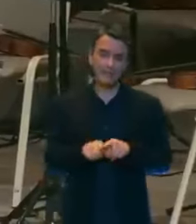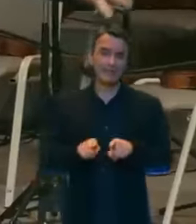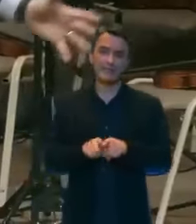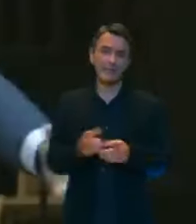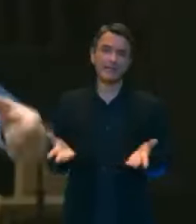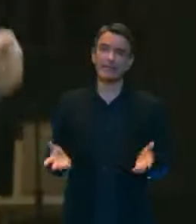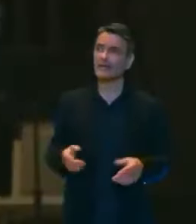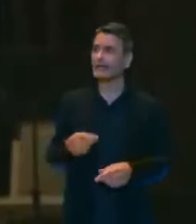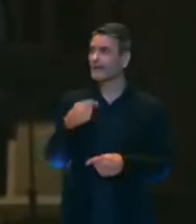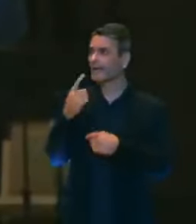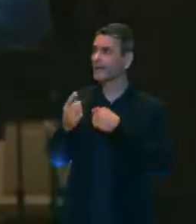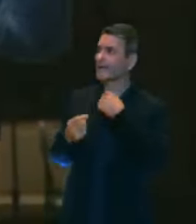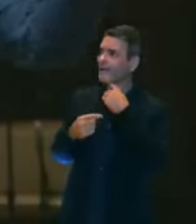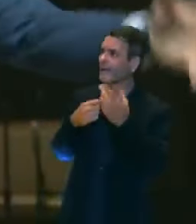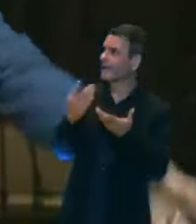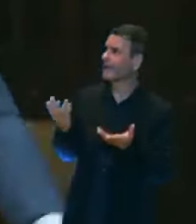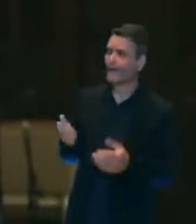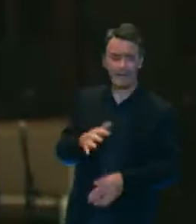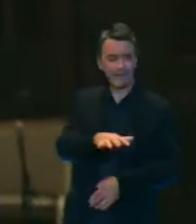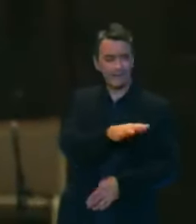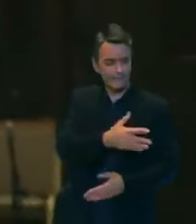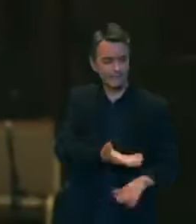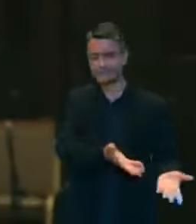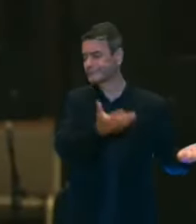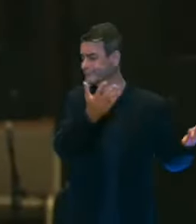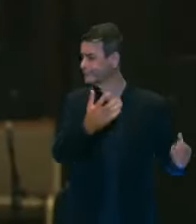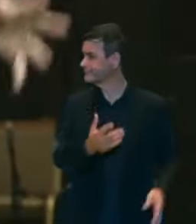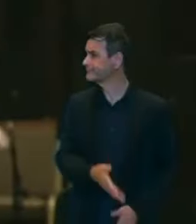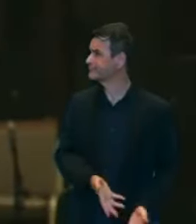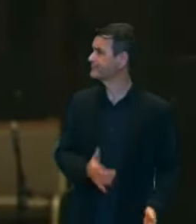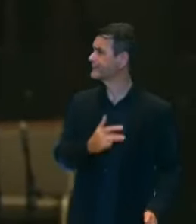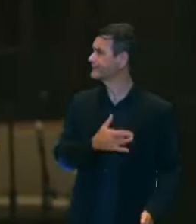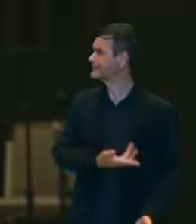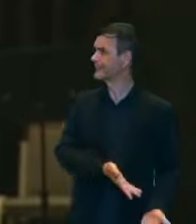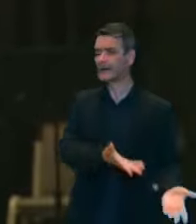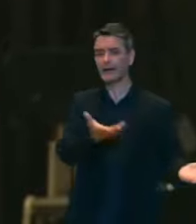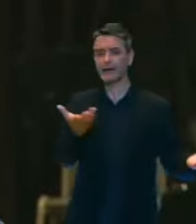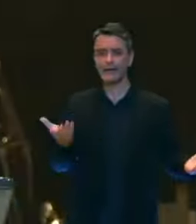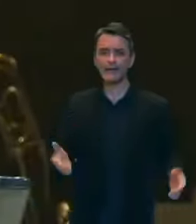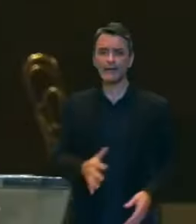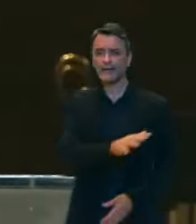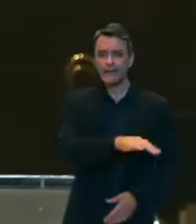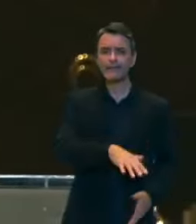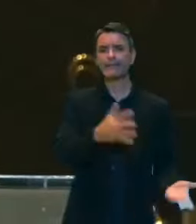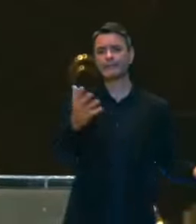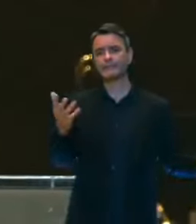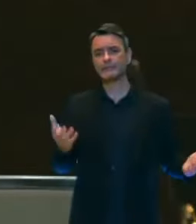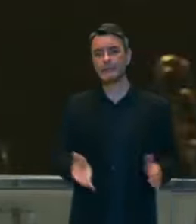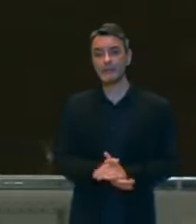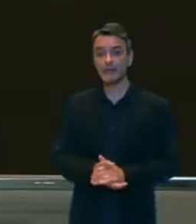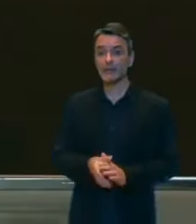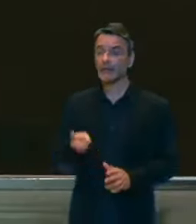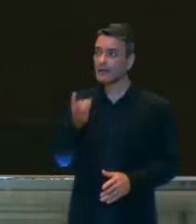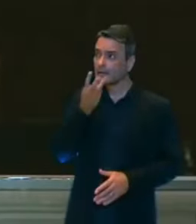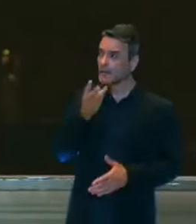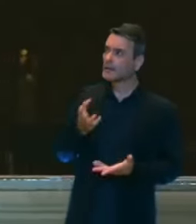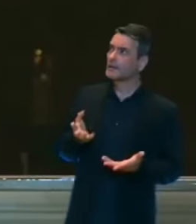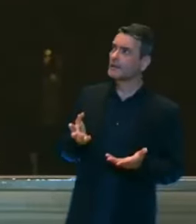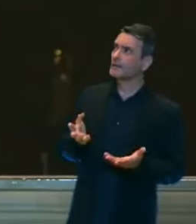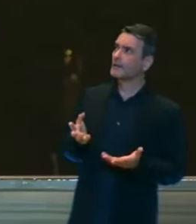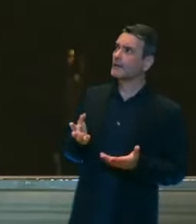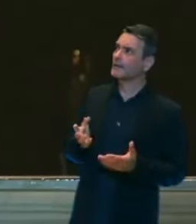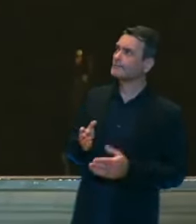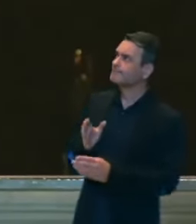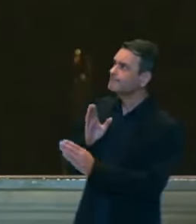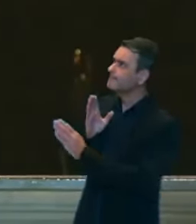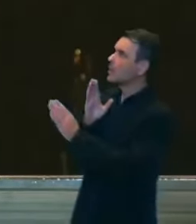está reclamando: ai, desse povo, ai, ai. São vários ais. Até que em Isaías 6 ele tem